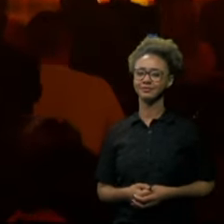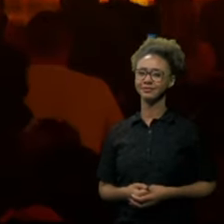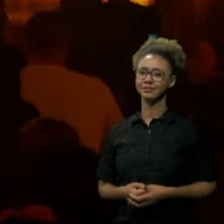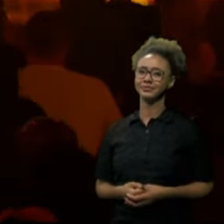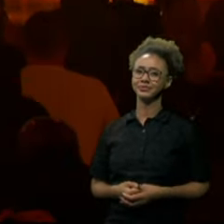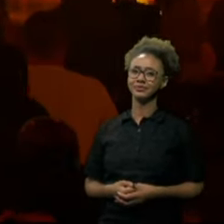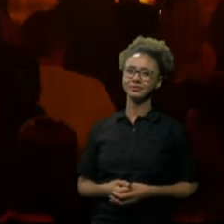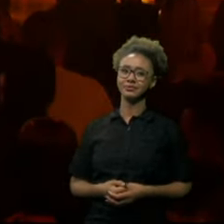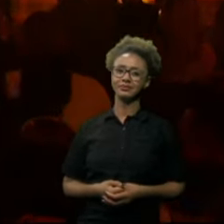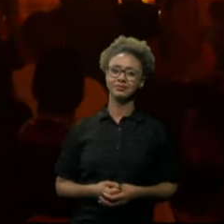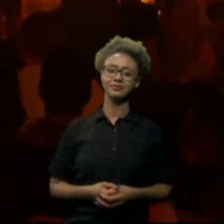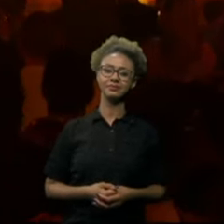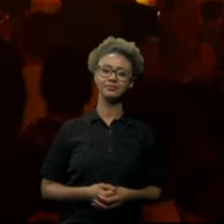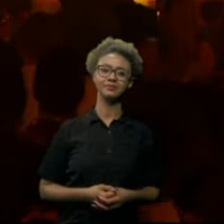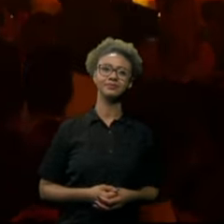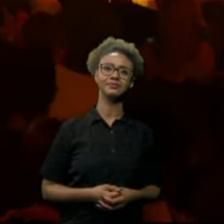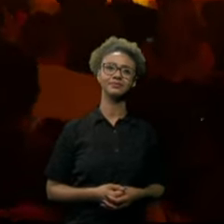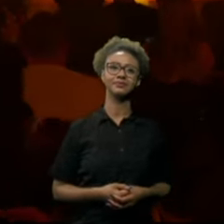E